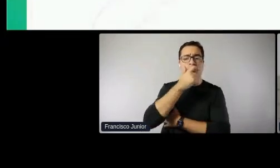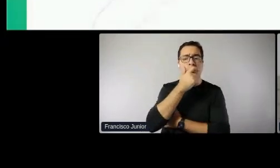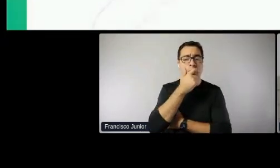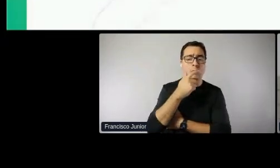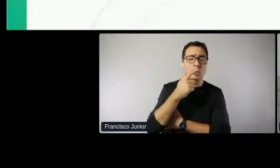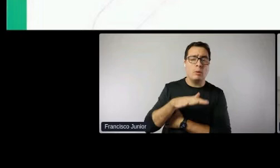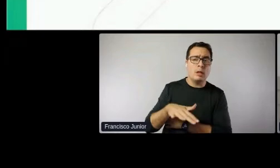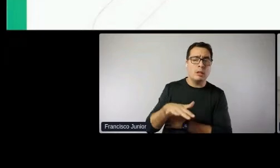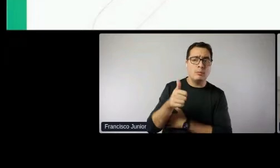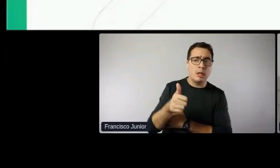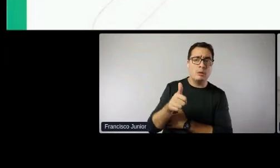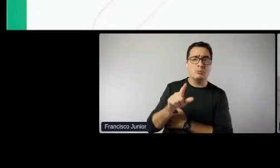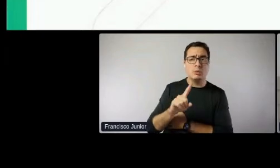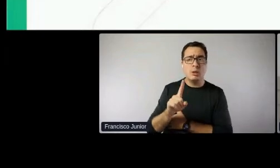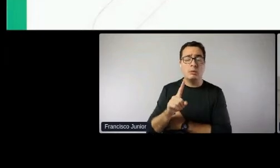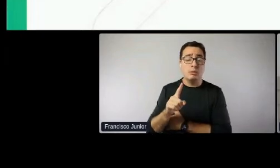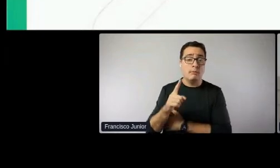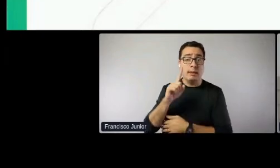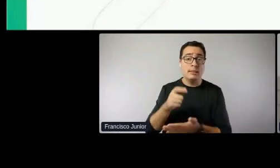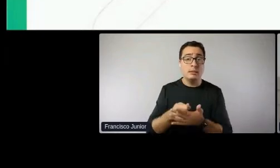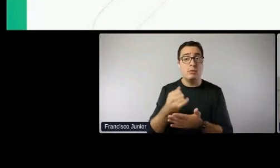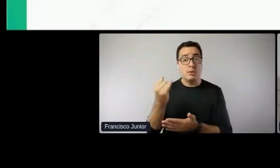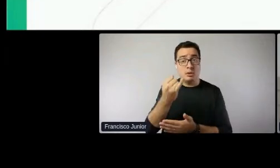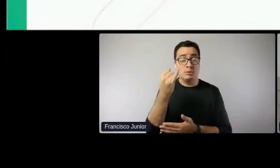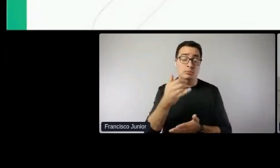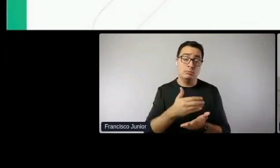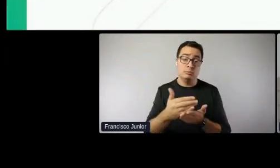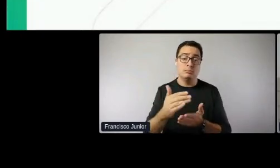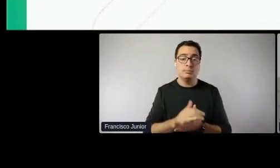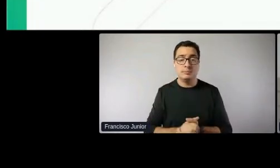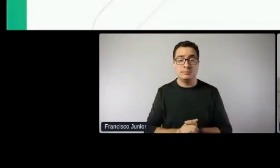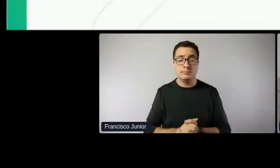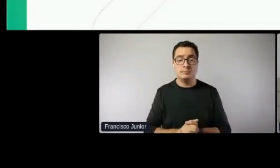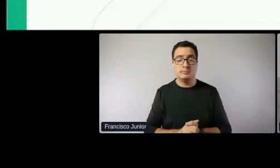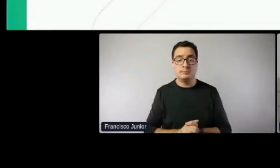dela e tomar decisões importantes a partir disso, né?